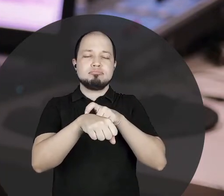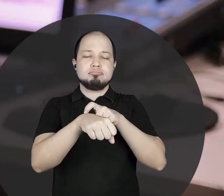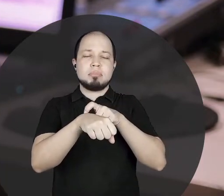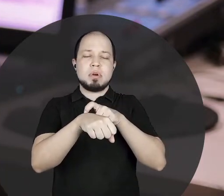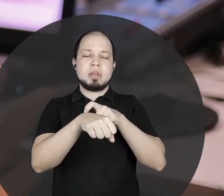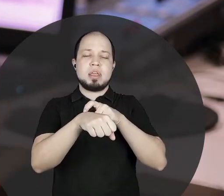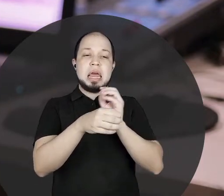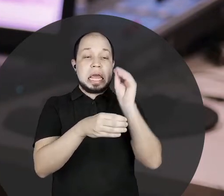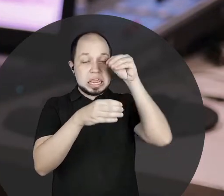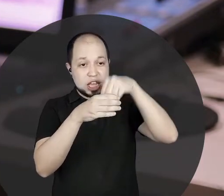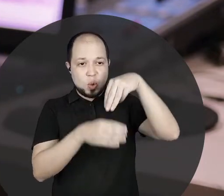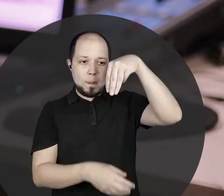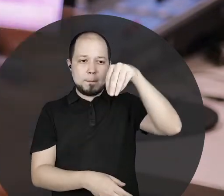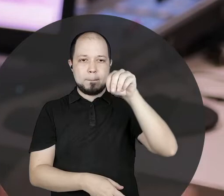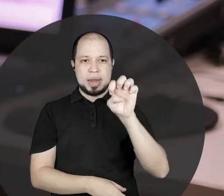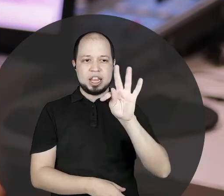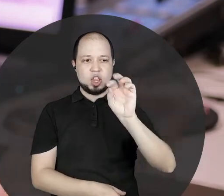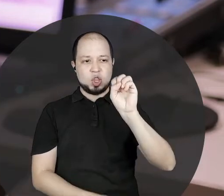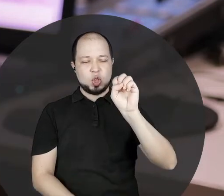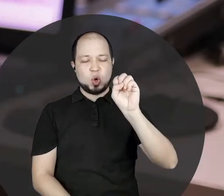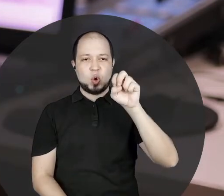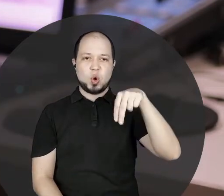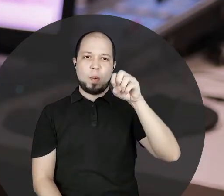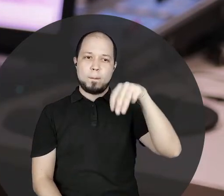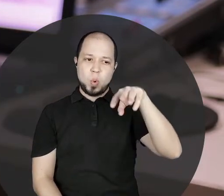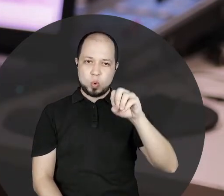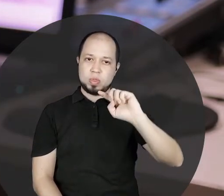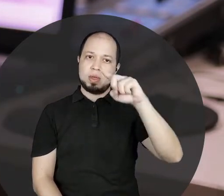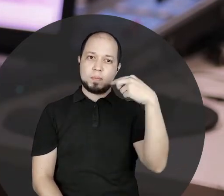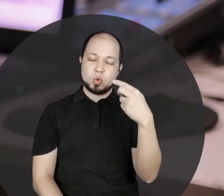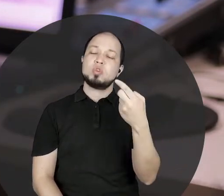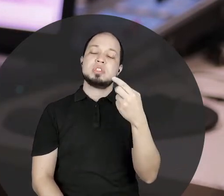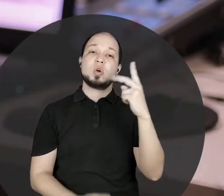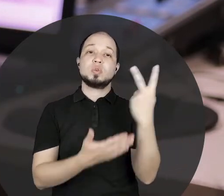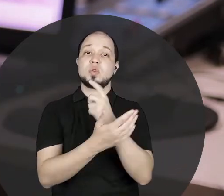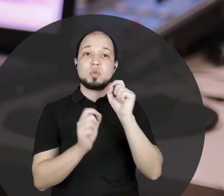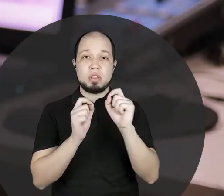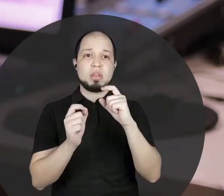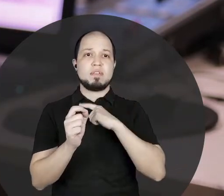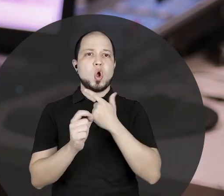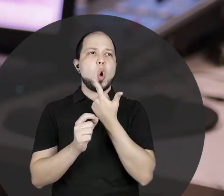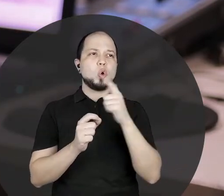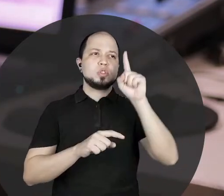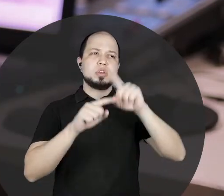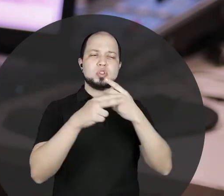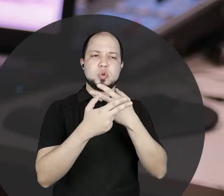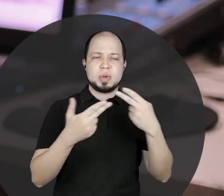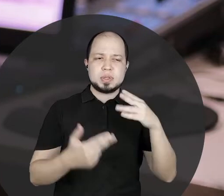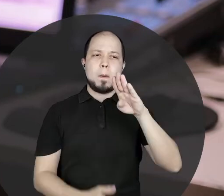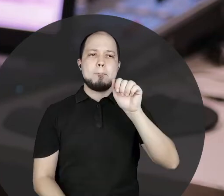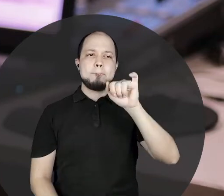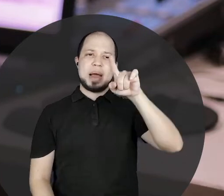do metrônomo e usou aquilo como guia para gravação. Depois disso, eles vieram aqui de novo, aí vieram com o baixo, gravamos bateria,